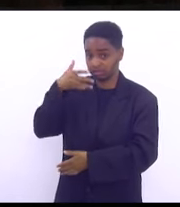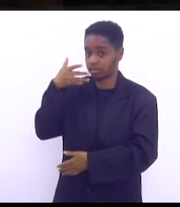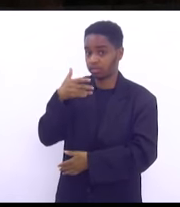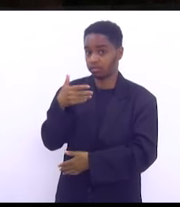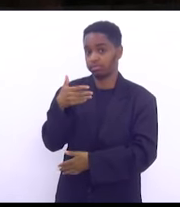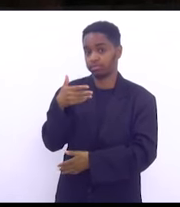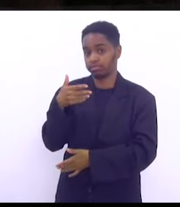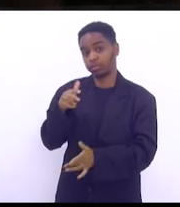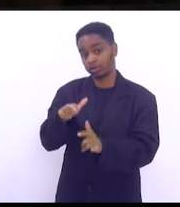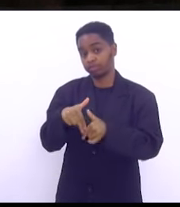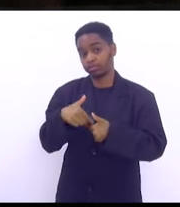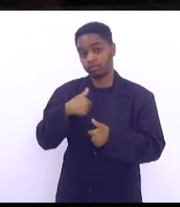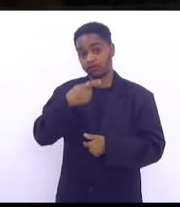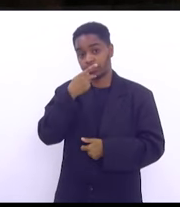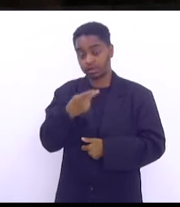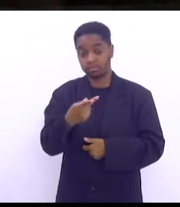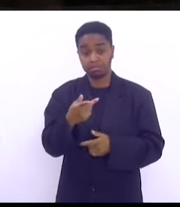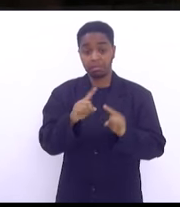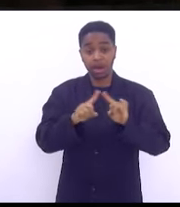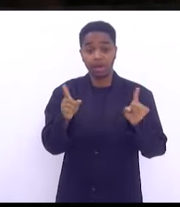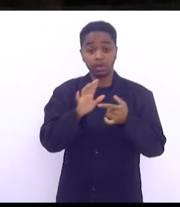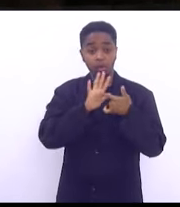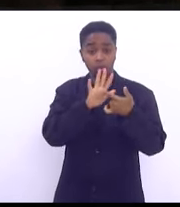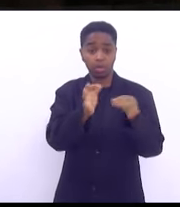oradora. Nada demonstra nada.